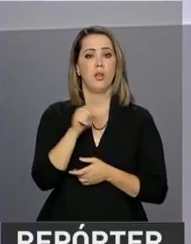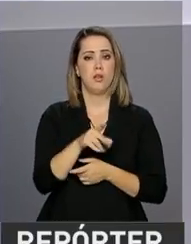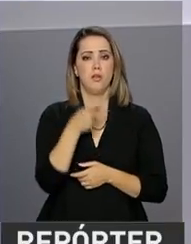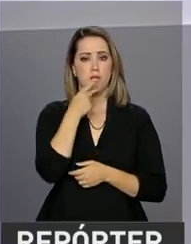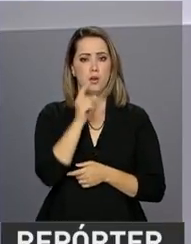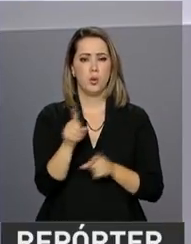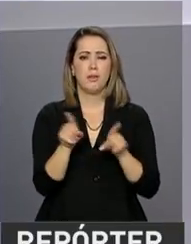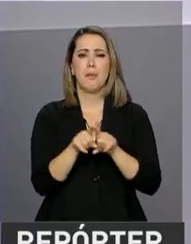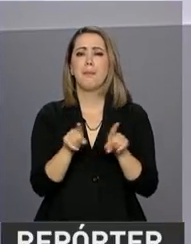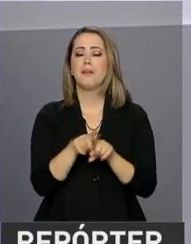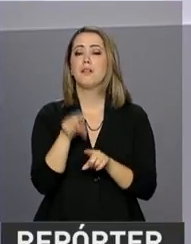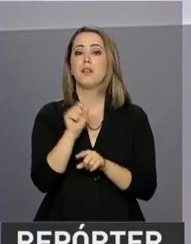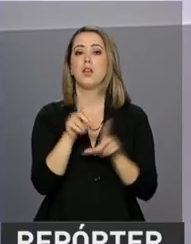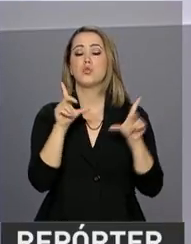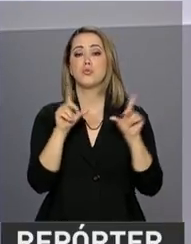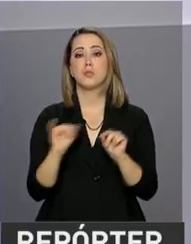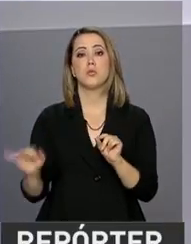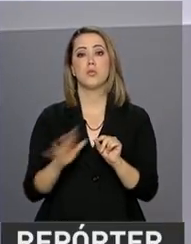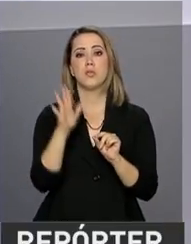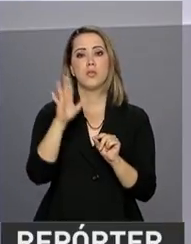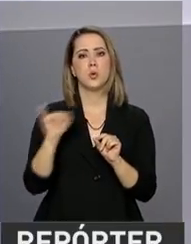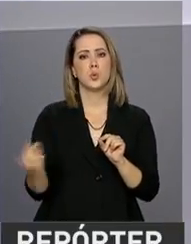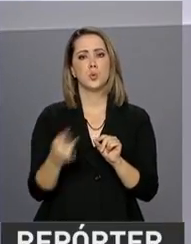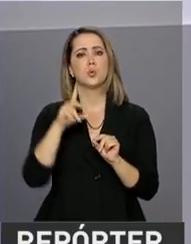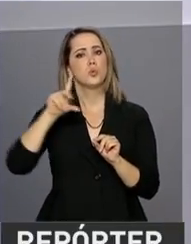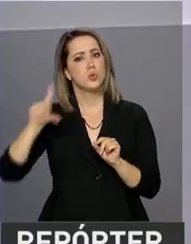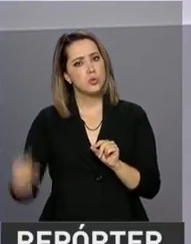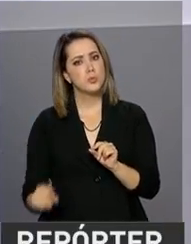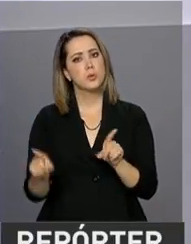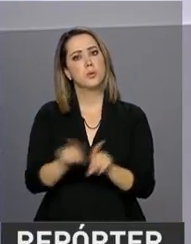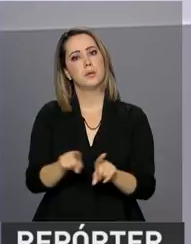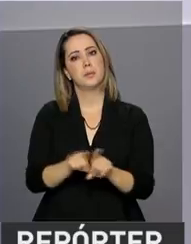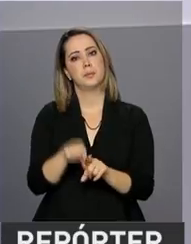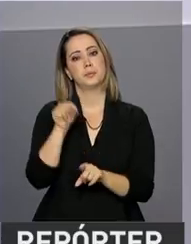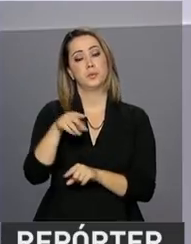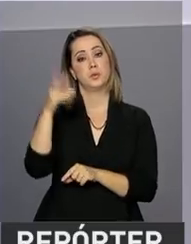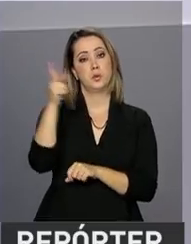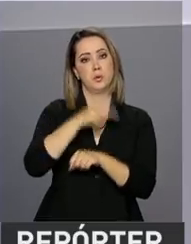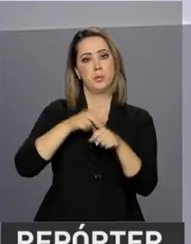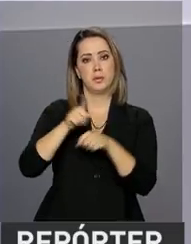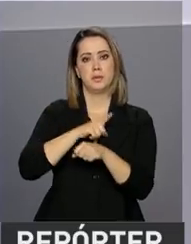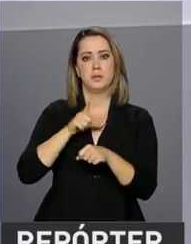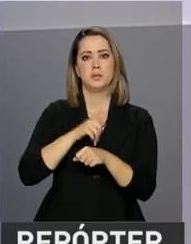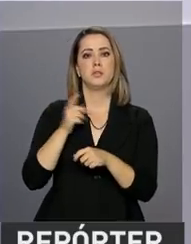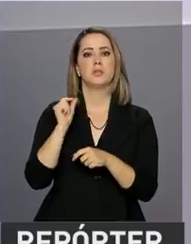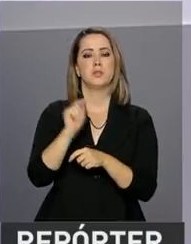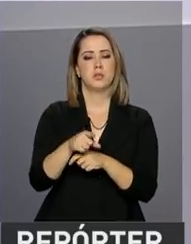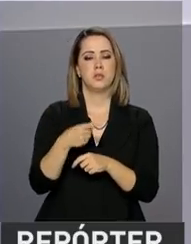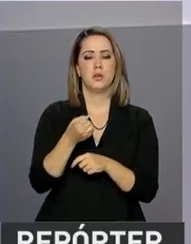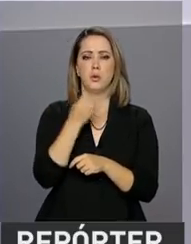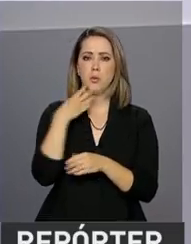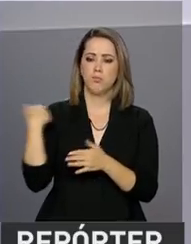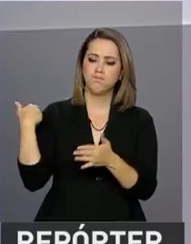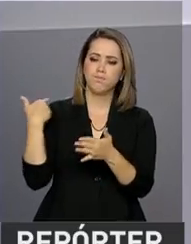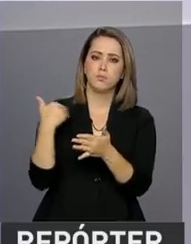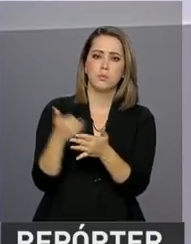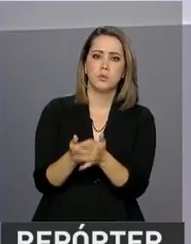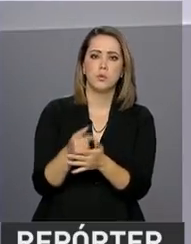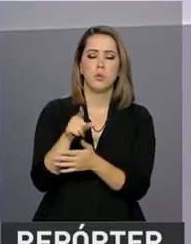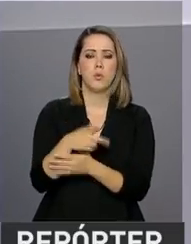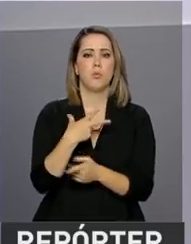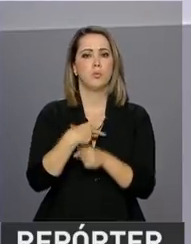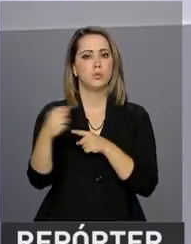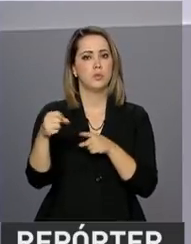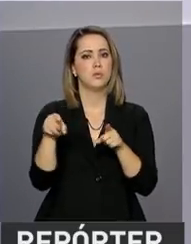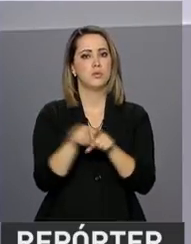destacou ainda a queda da inflação e dos juros no brasil segundo ele há no país uma trajetória positiva e virtuosa com a inflação